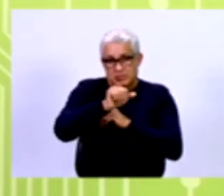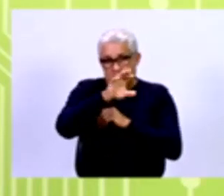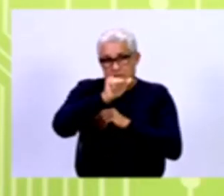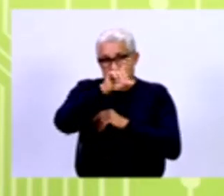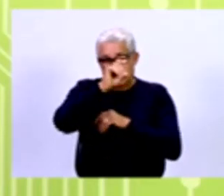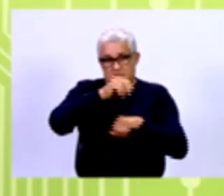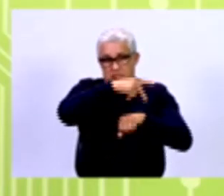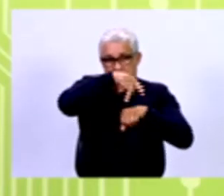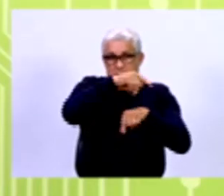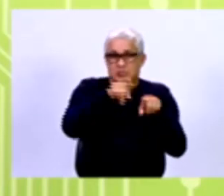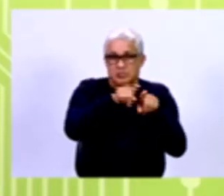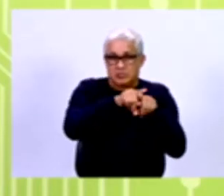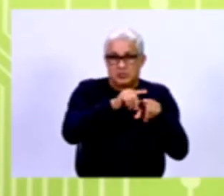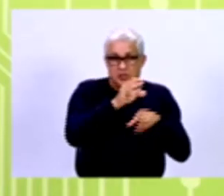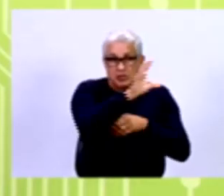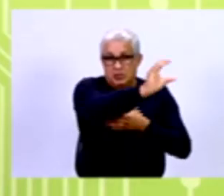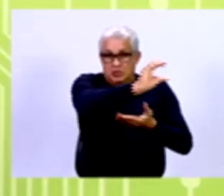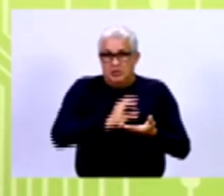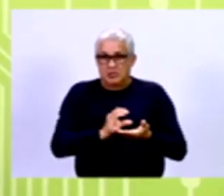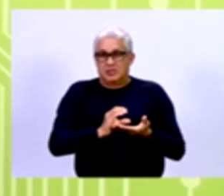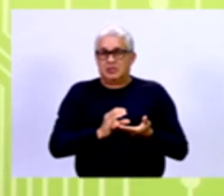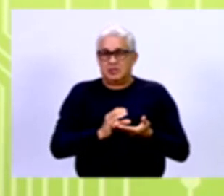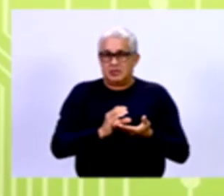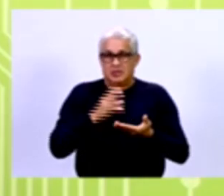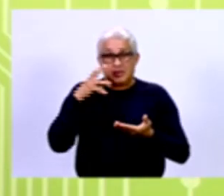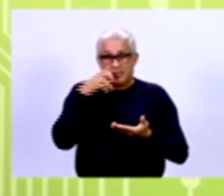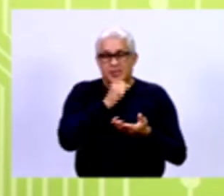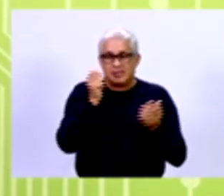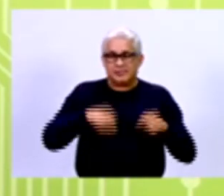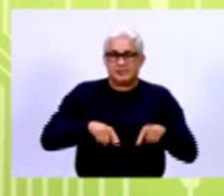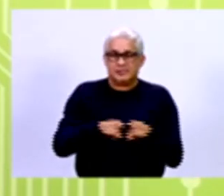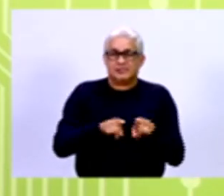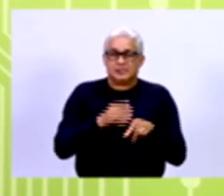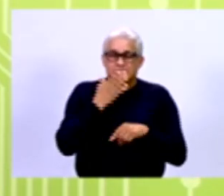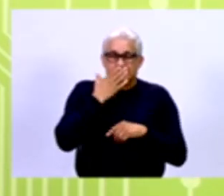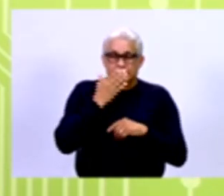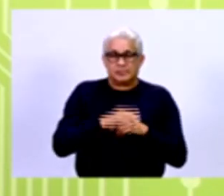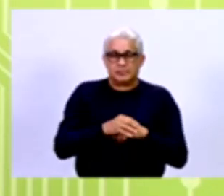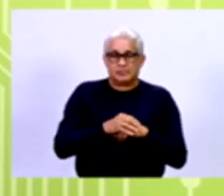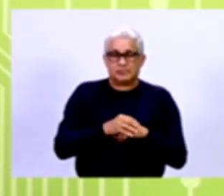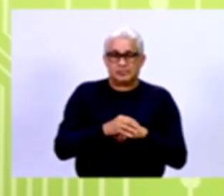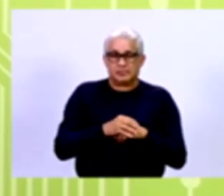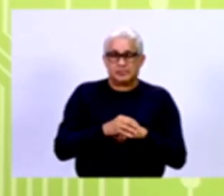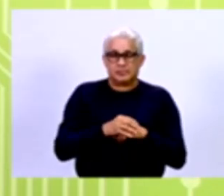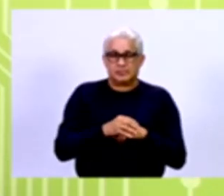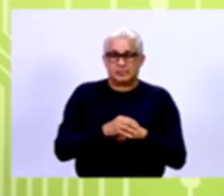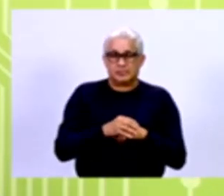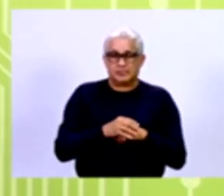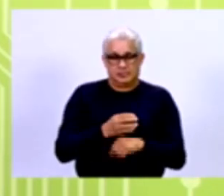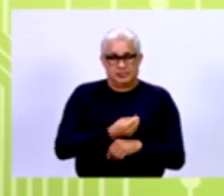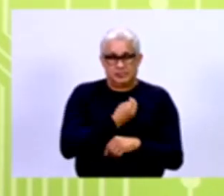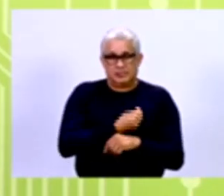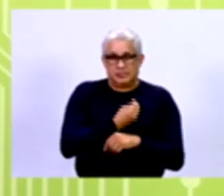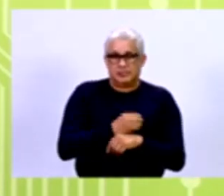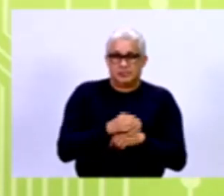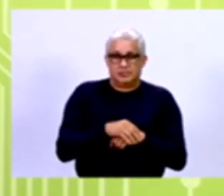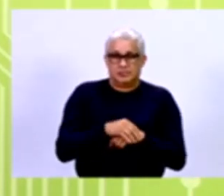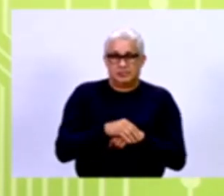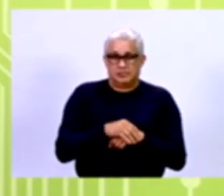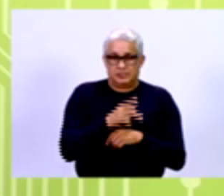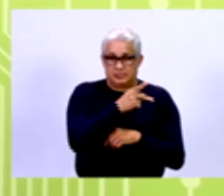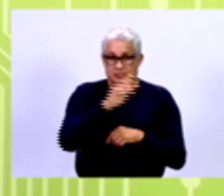países onde o retorno é interessante. Então, esse tipo de evento que nós estamos vivendo, o caso do